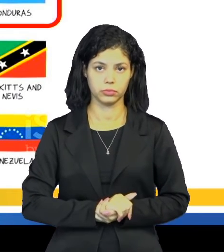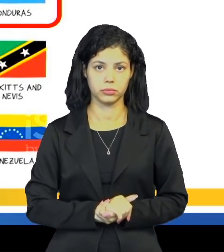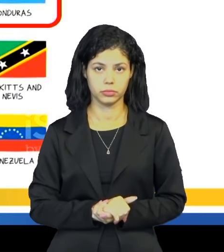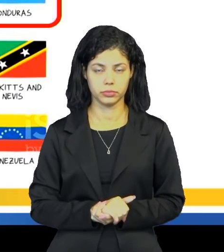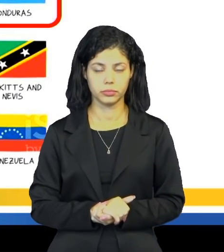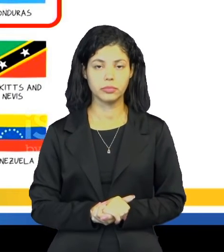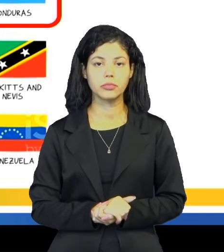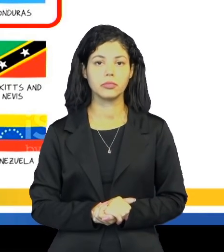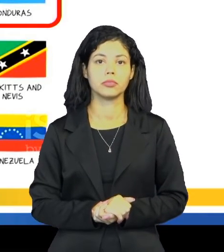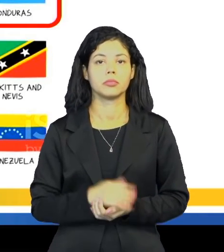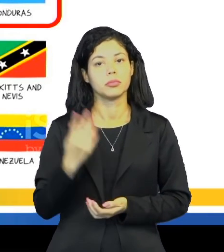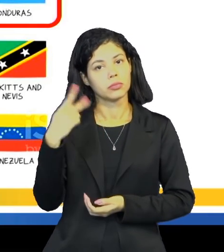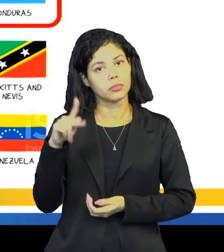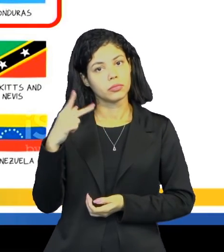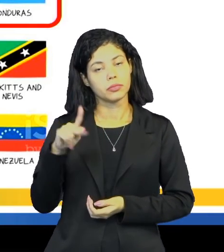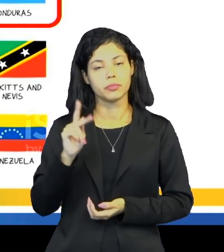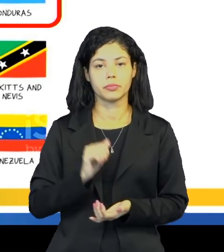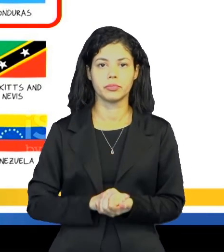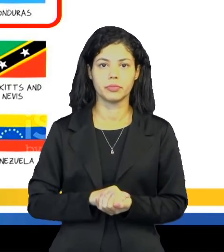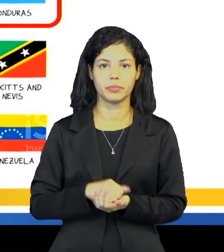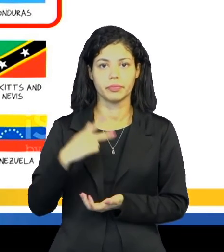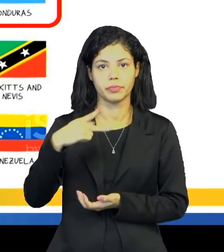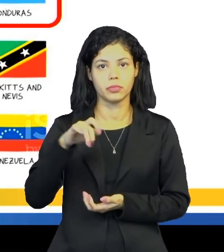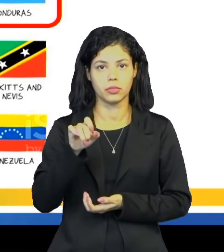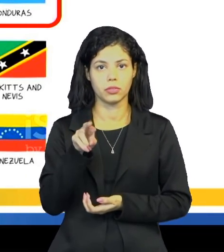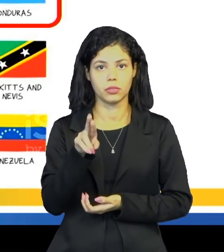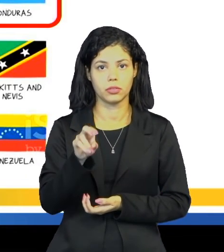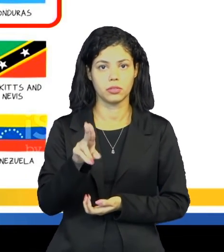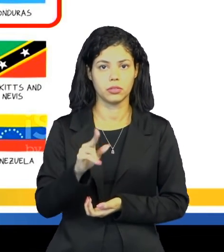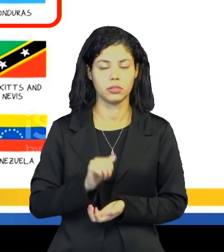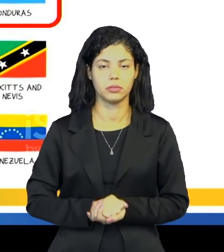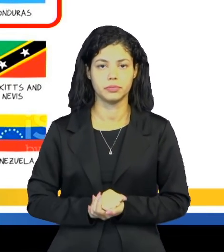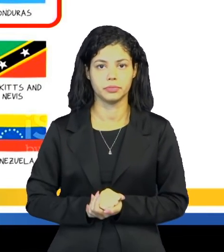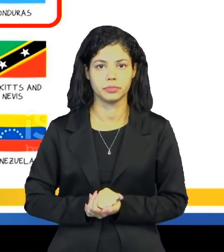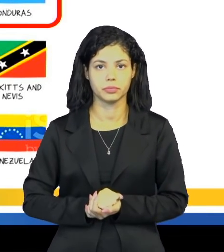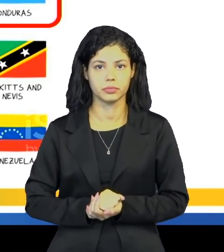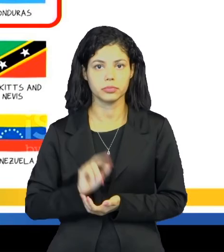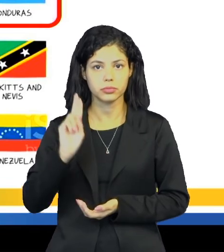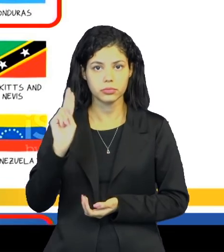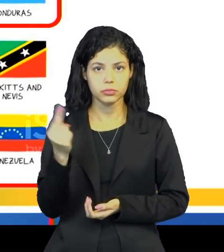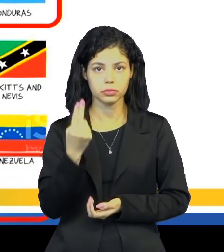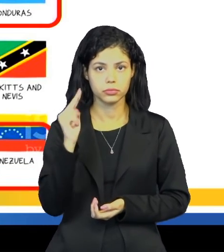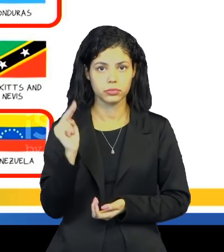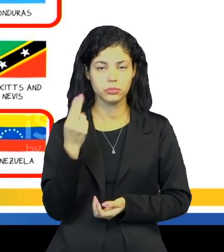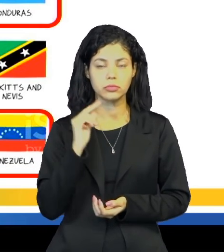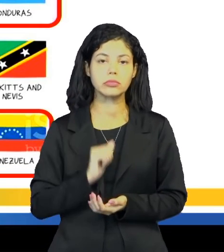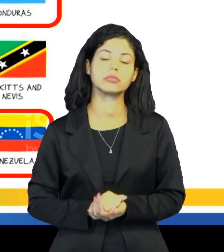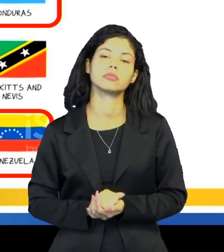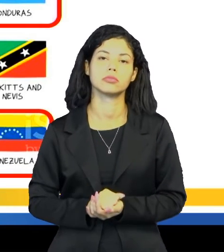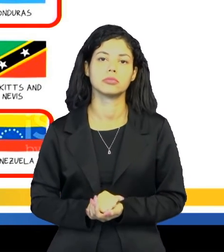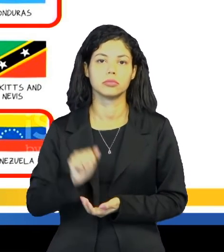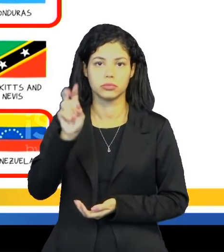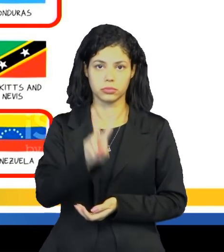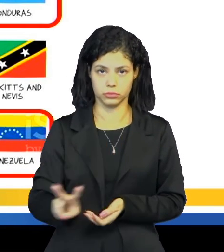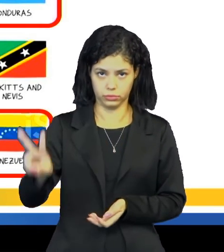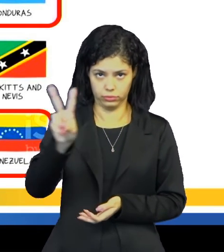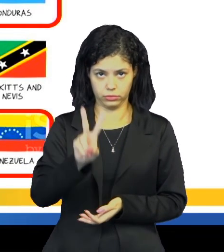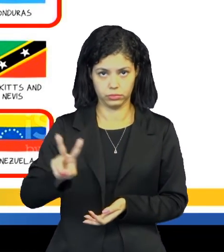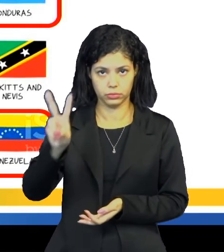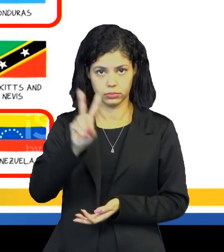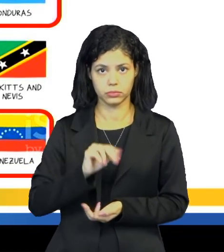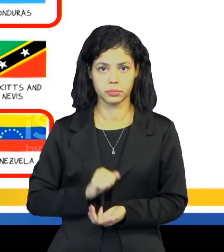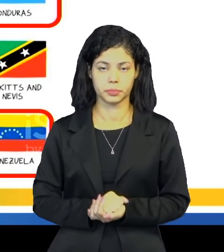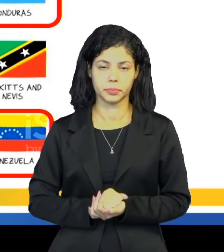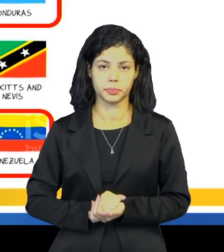Panamá, Paraguai, Peru e Uruguai e por último aí, Venezuela, né,